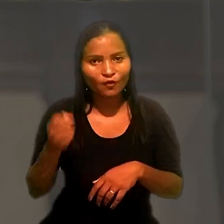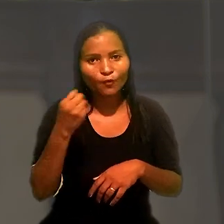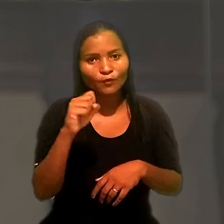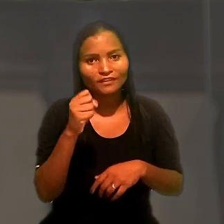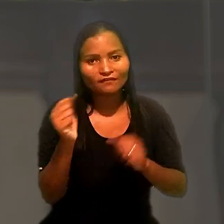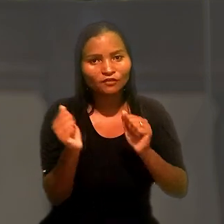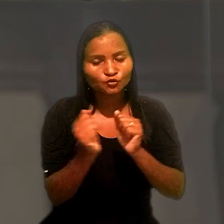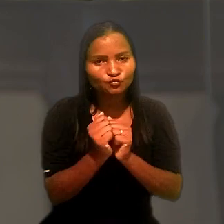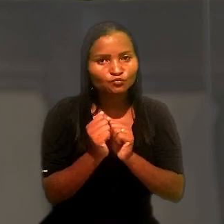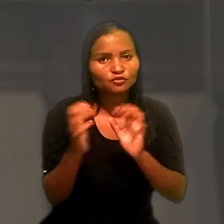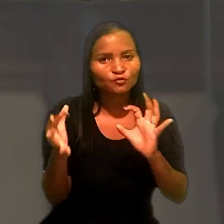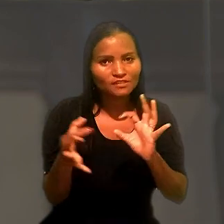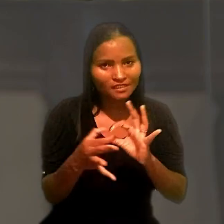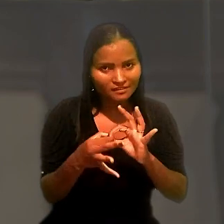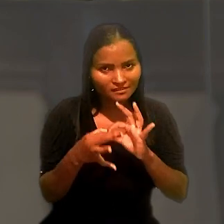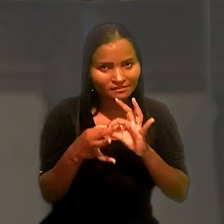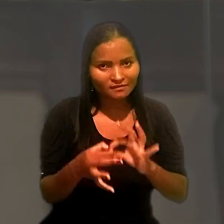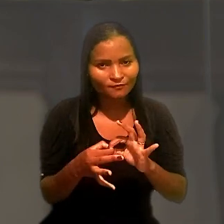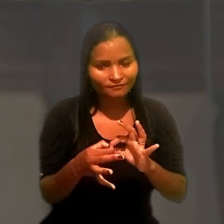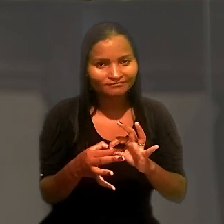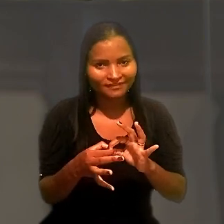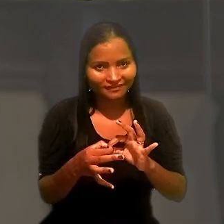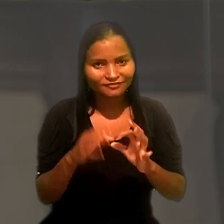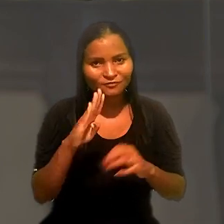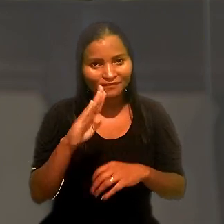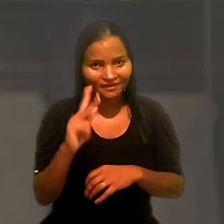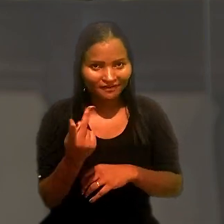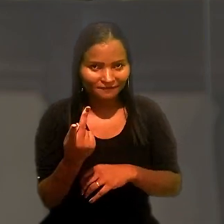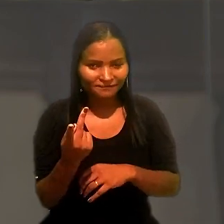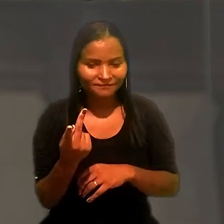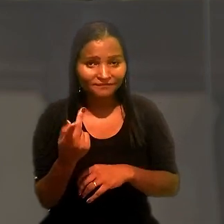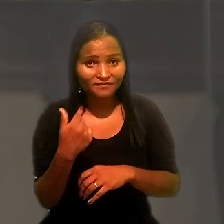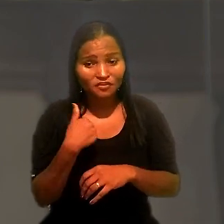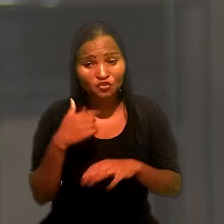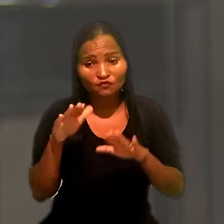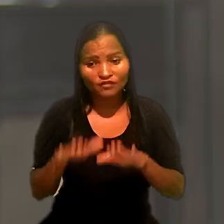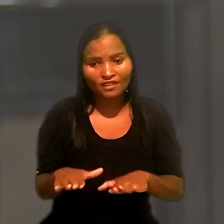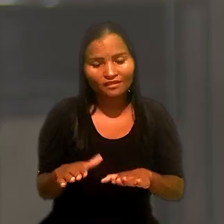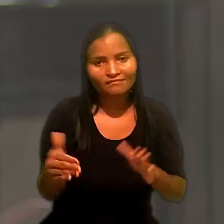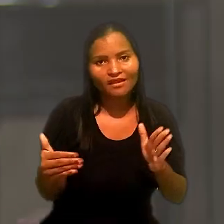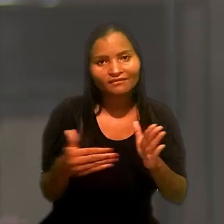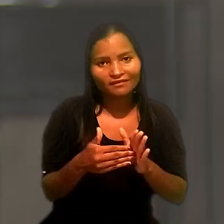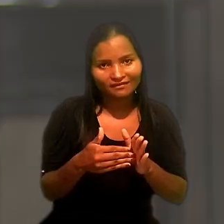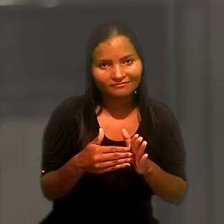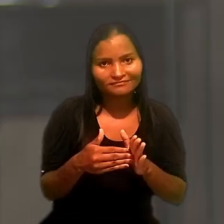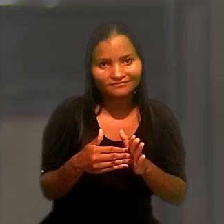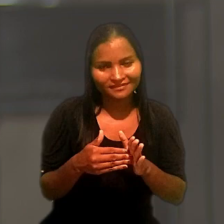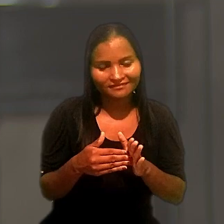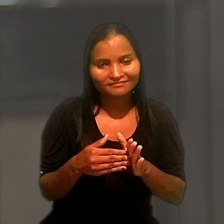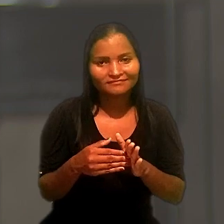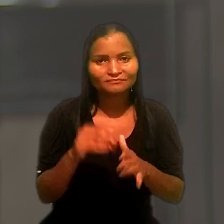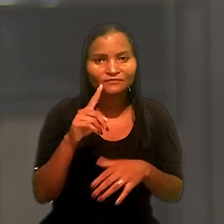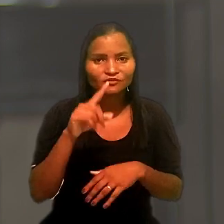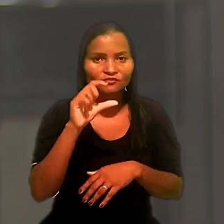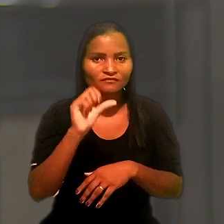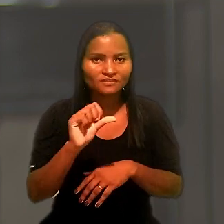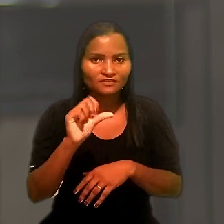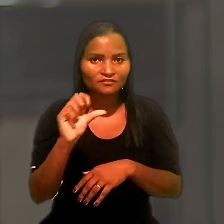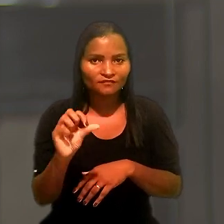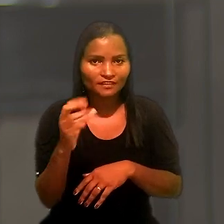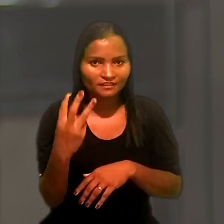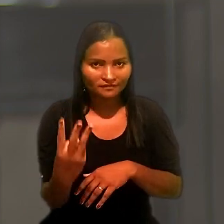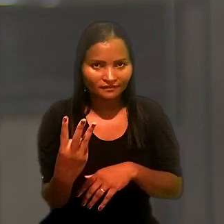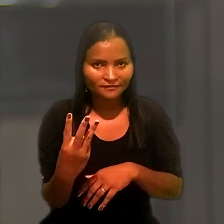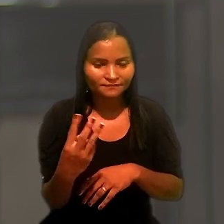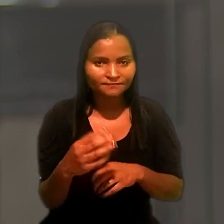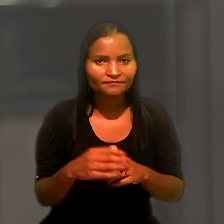presidi a 8ª Junta de Conciliação e Julgamento de Belo Horizonte. E lá fiquei, até, no primeiro